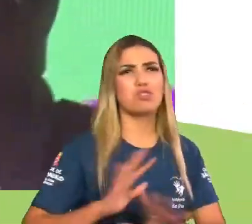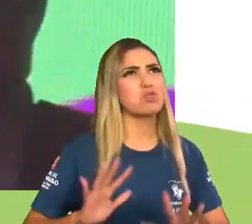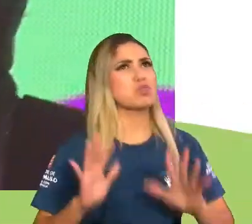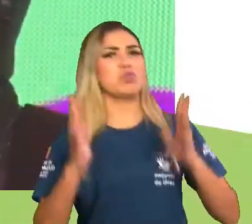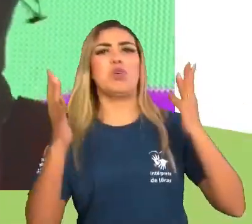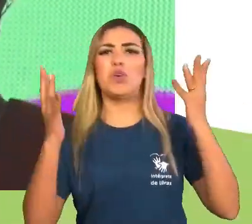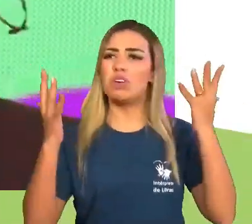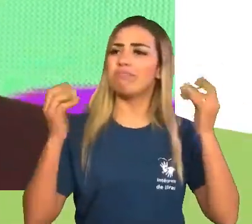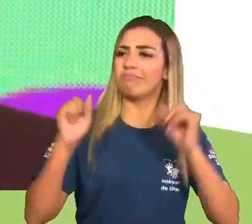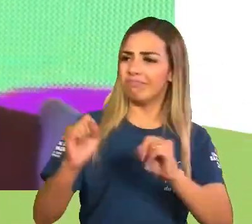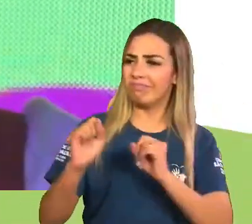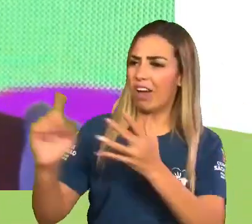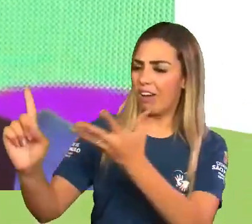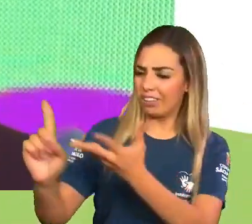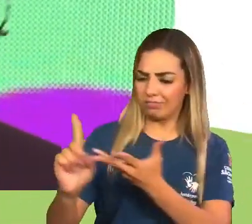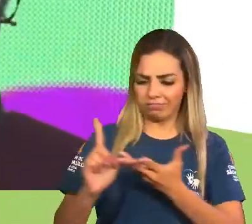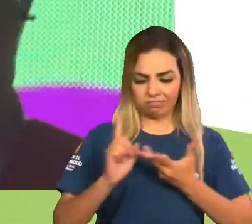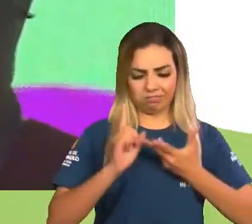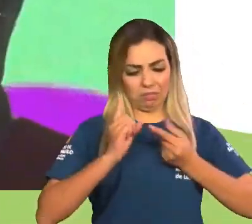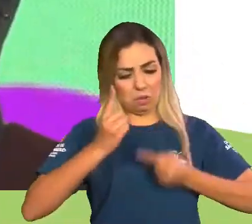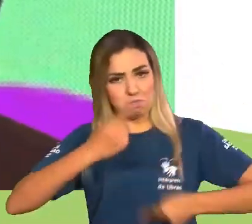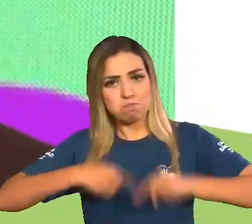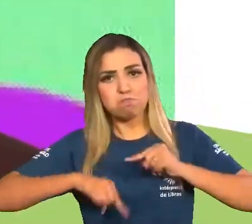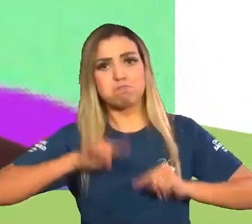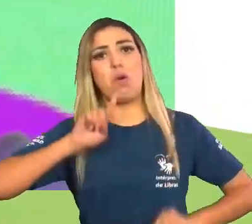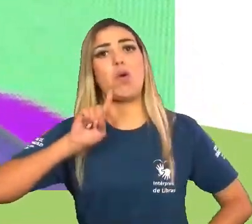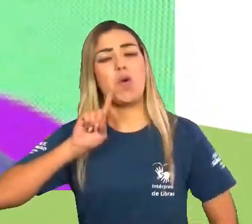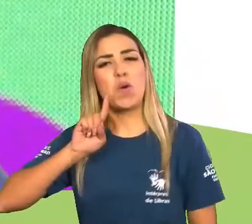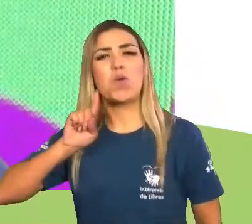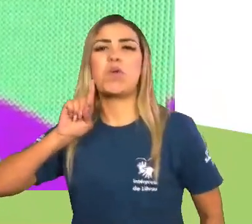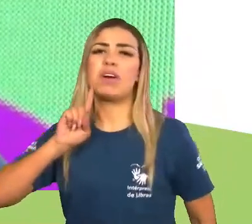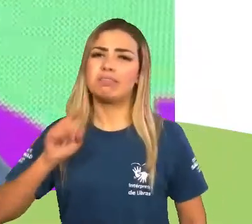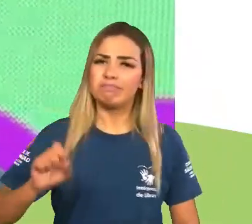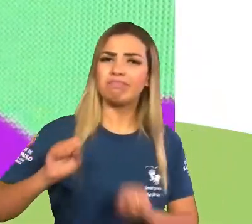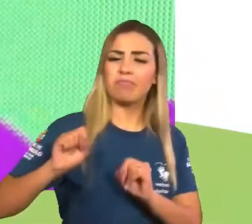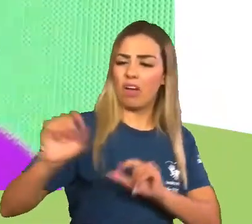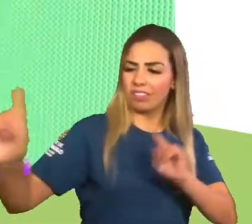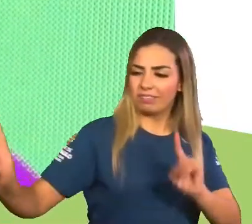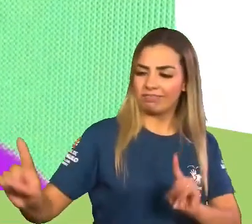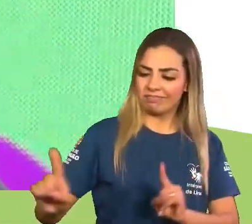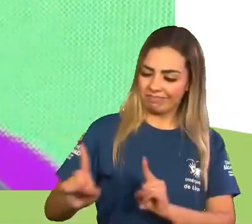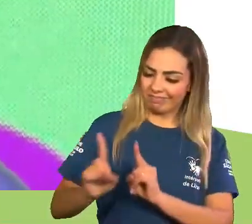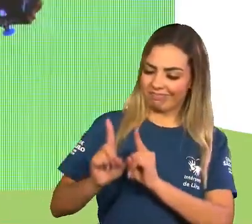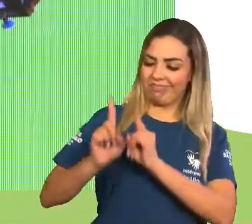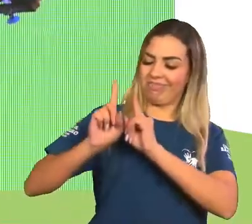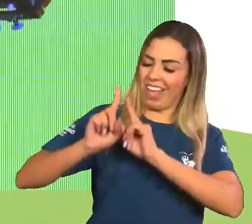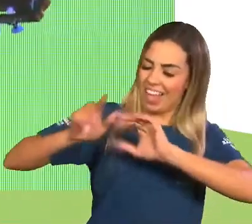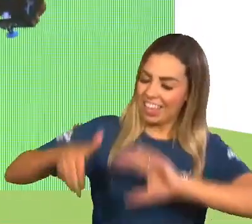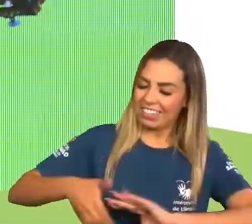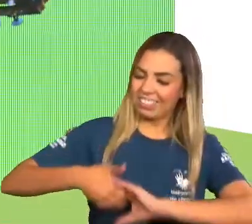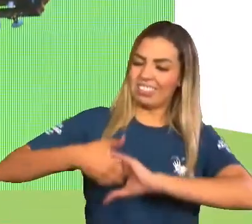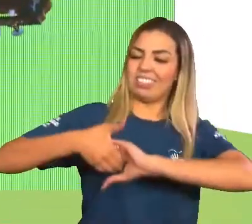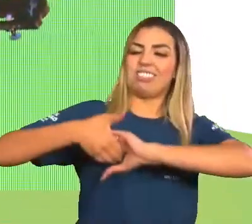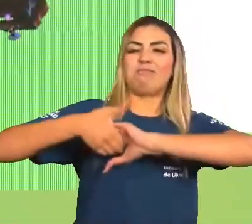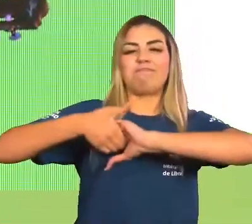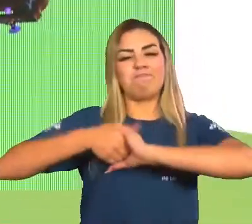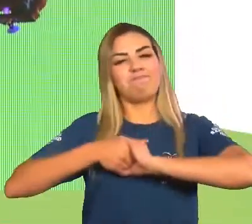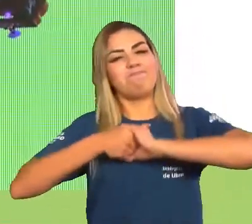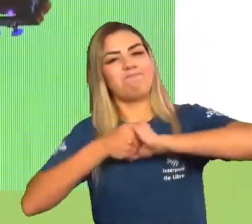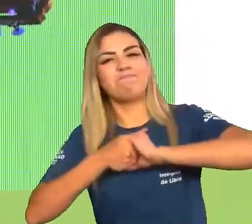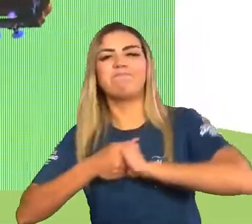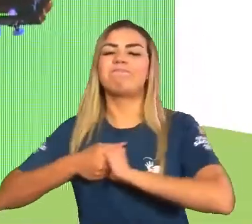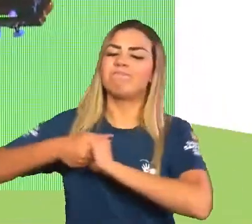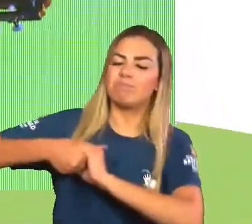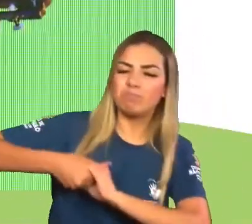Vem grudar em mim, por isso então dá-me tua mão. Dá-me teu